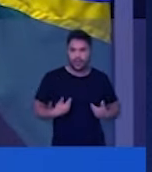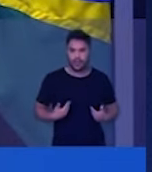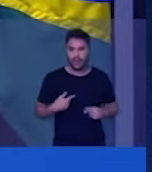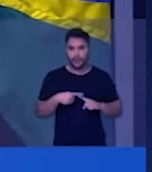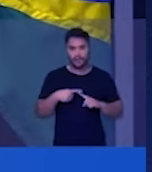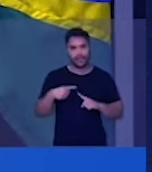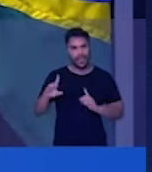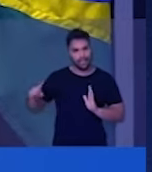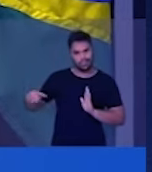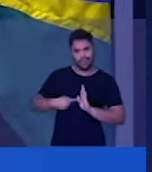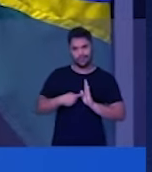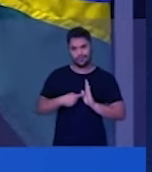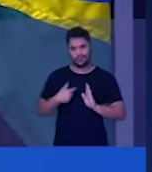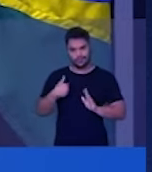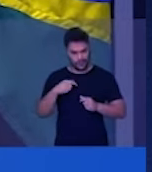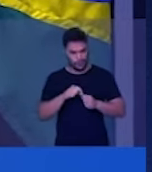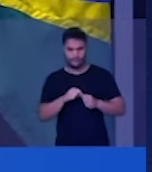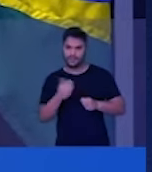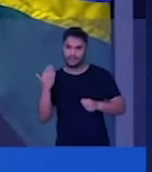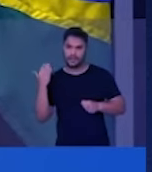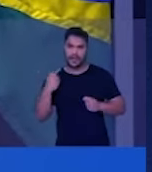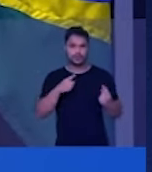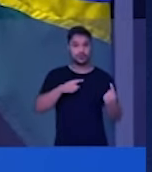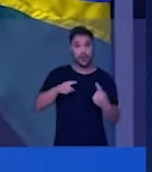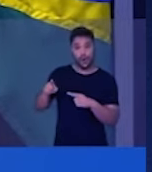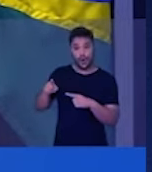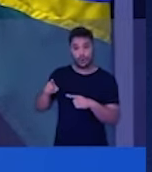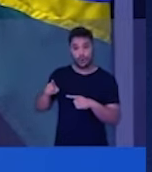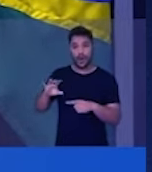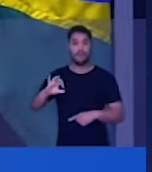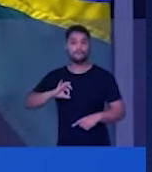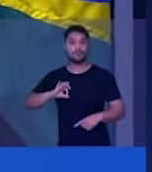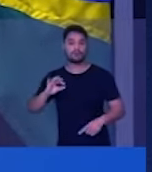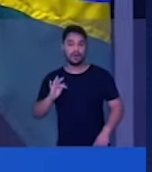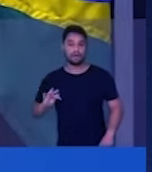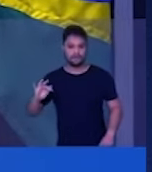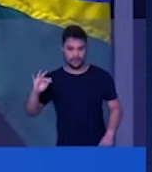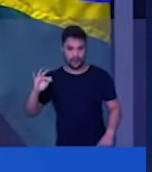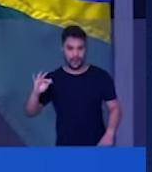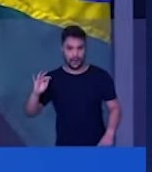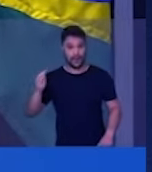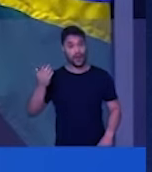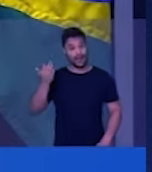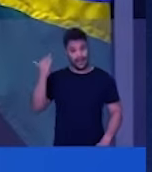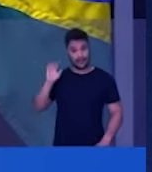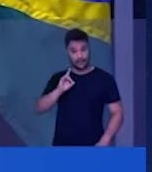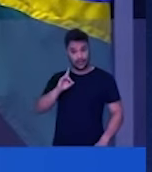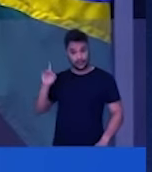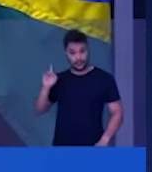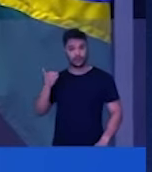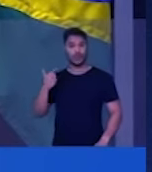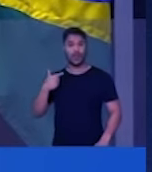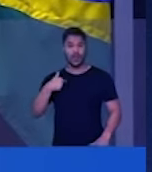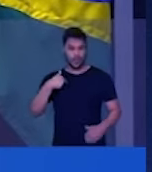uma denúncia que eu fiz aqui na tribuna contra um policial federal. E naquele dia ergui aqui, ergo